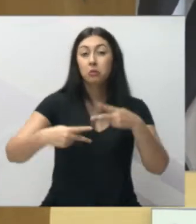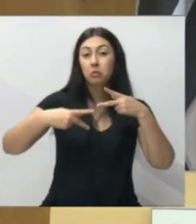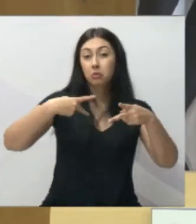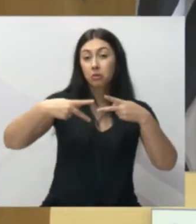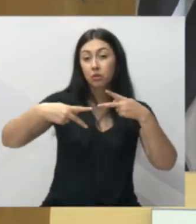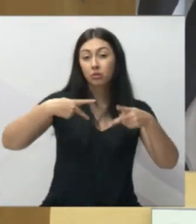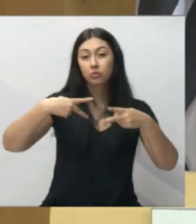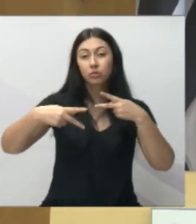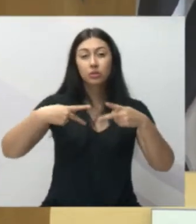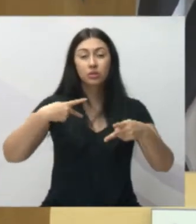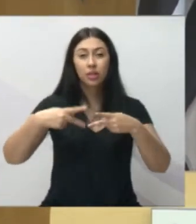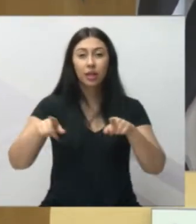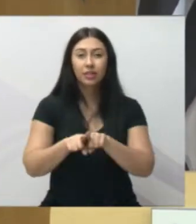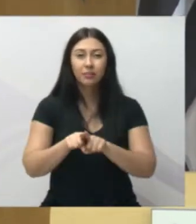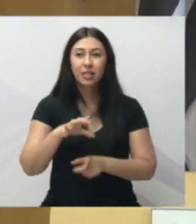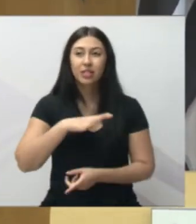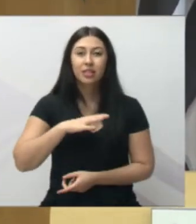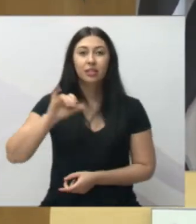Jambeiro,